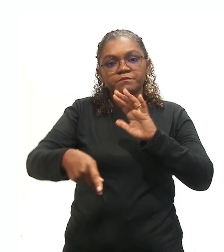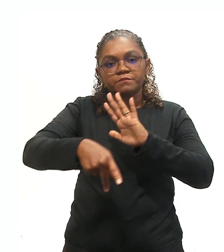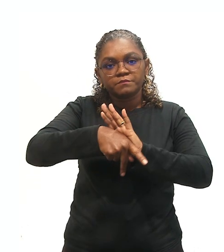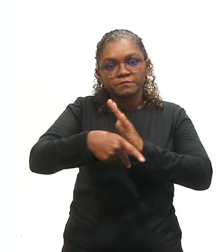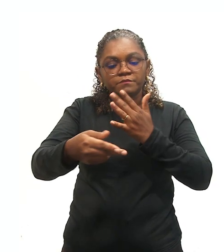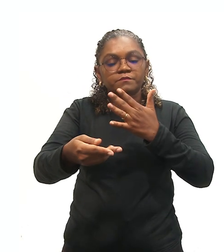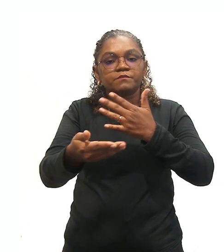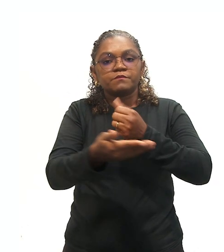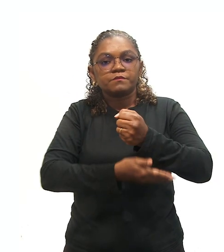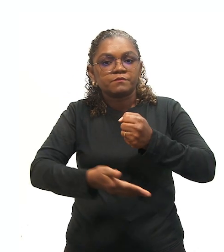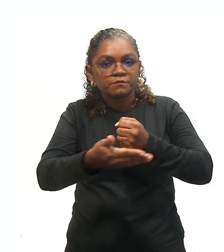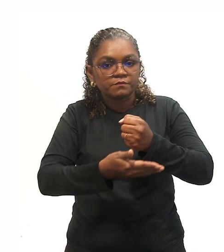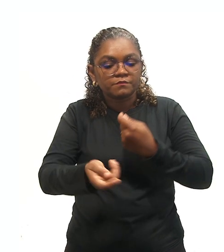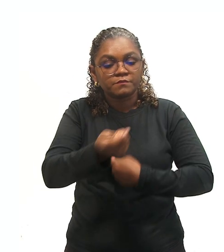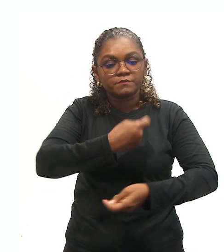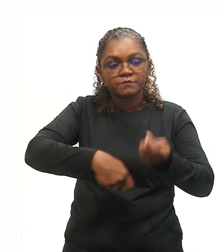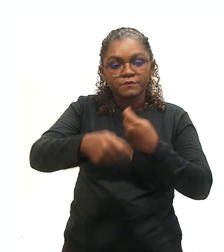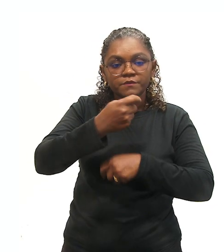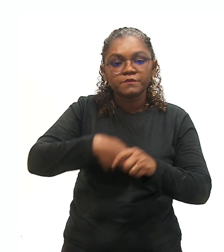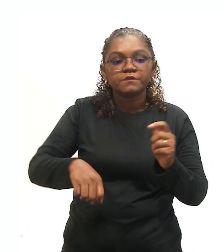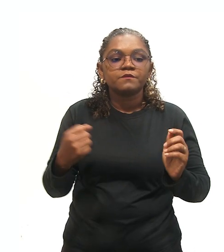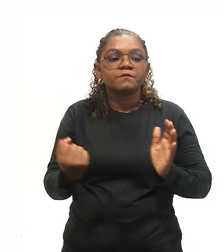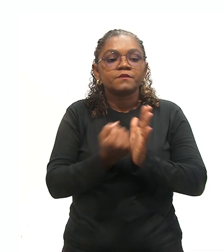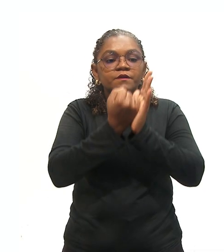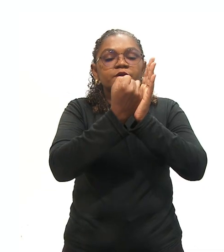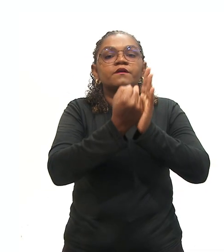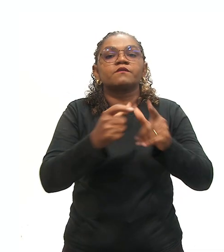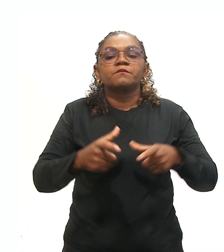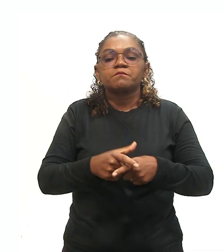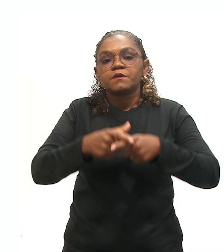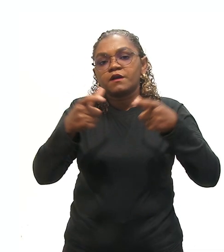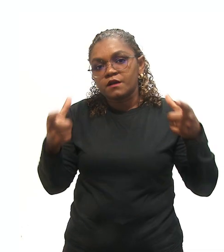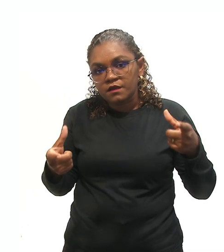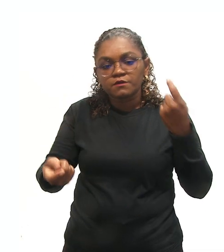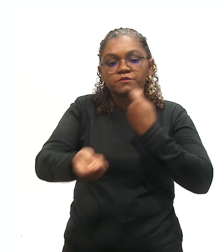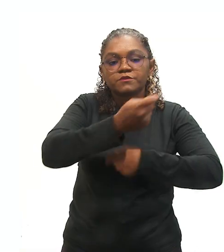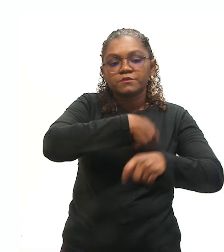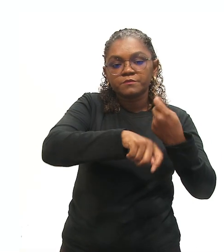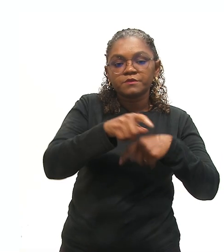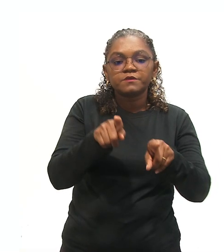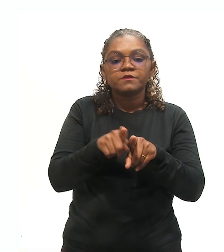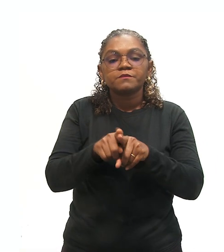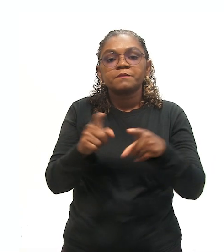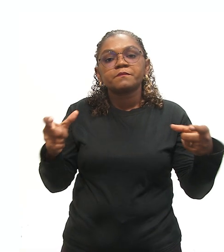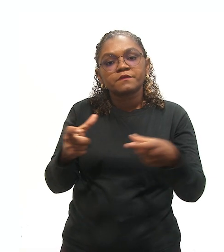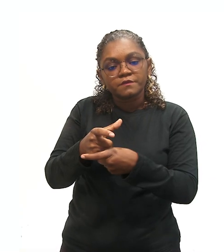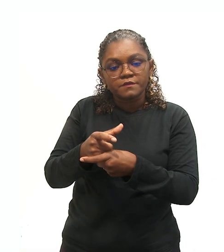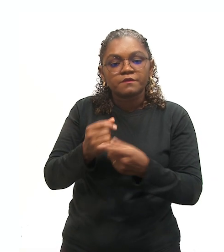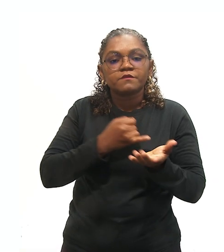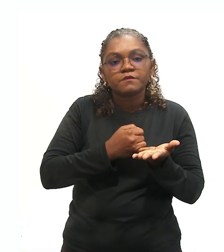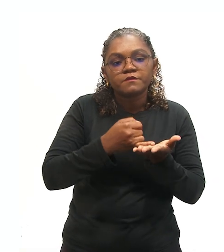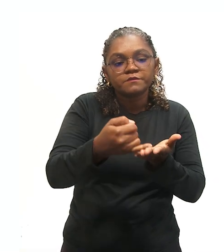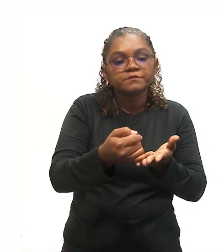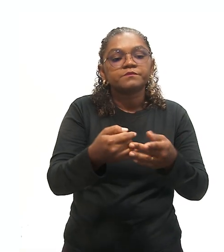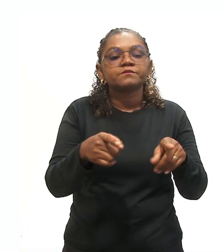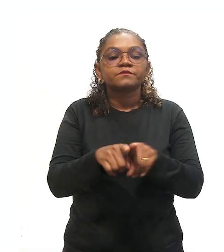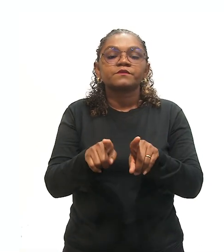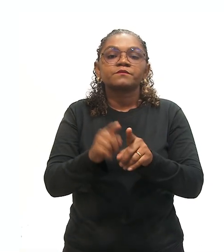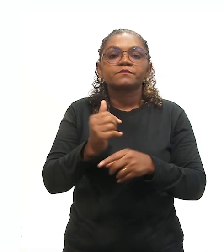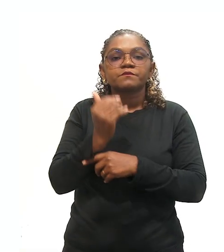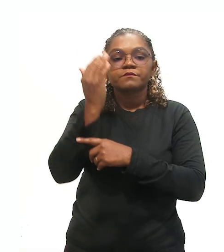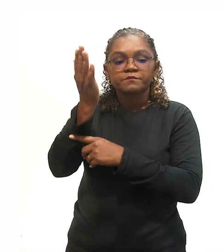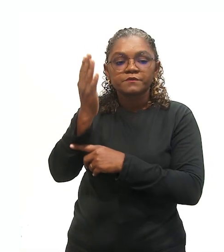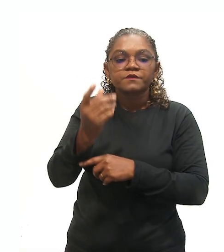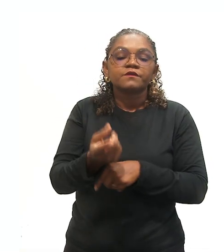à microeconomia, economia monetária, comércio internacional e economia regional.